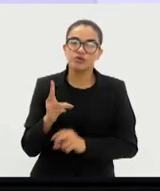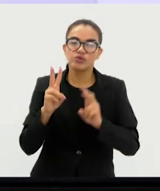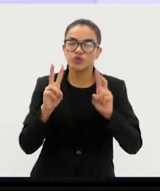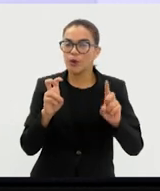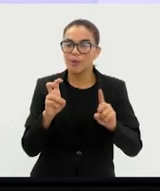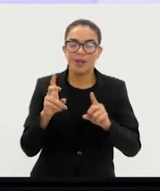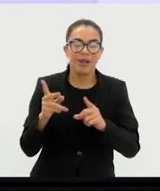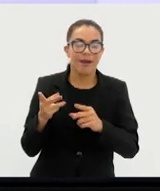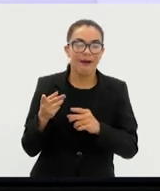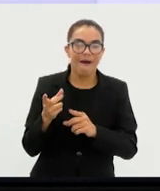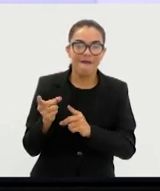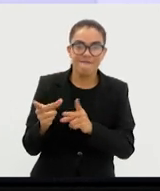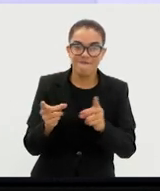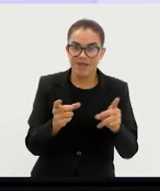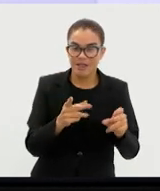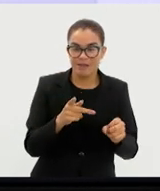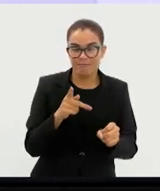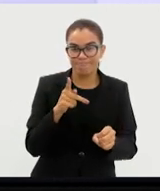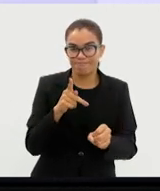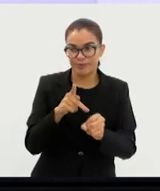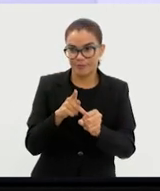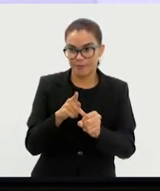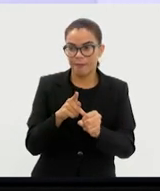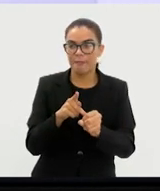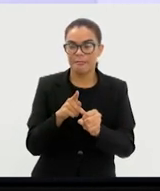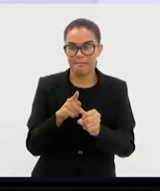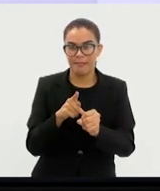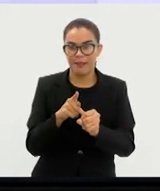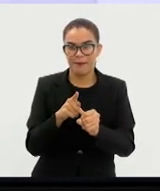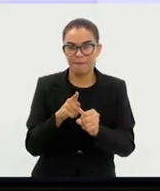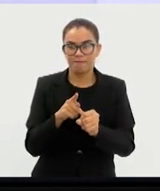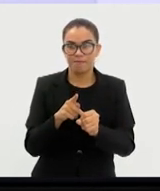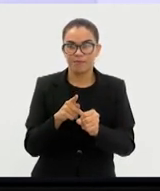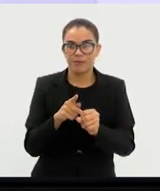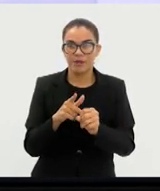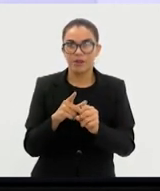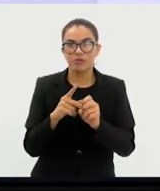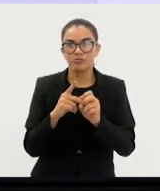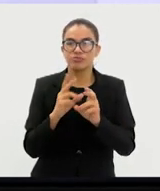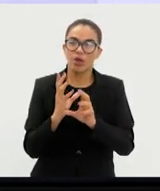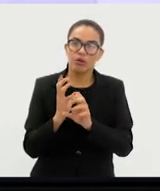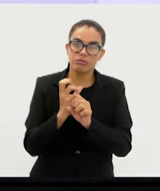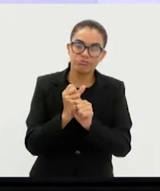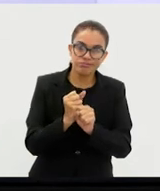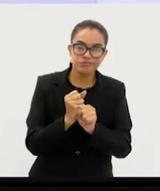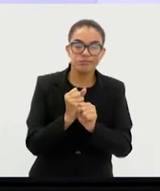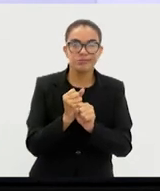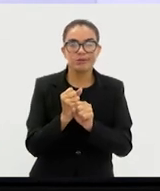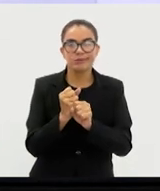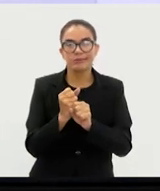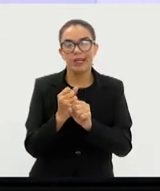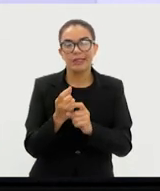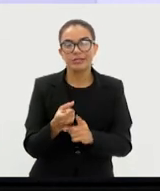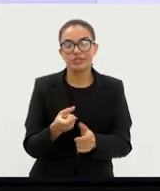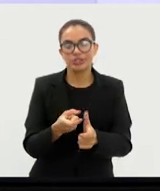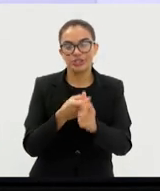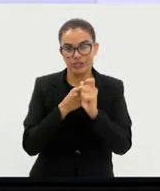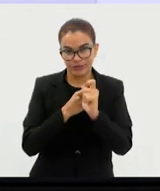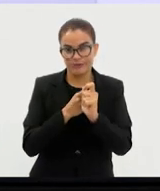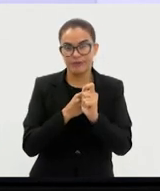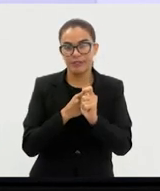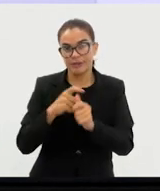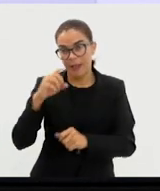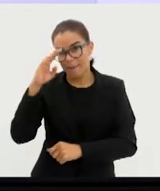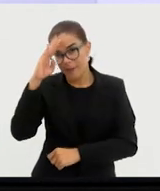ali uma folga em relação aos dois resultados deficitários dos dois regimes financeiro e